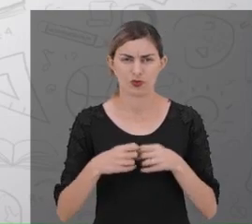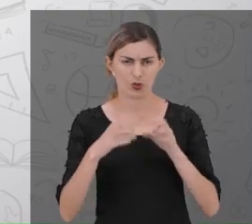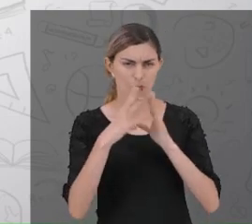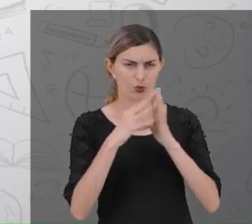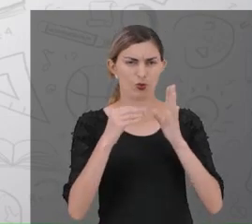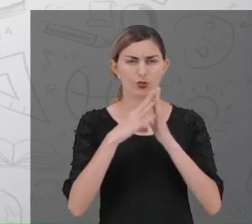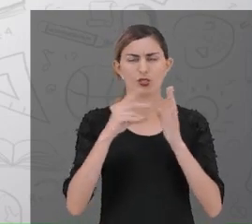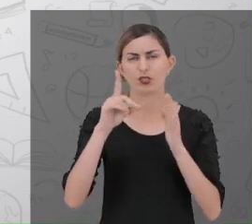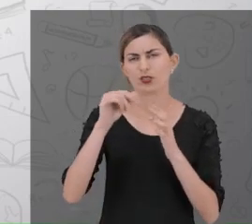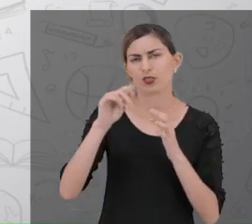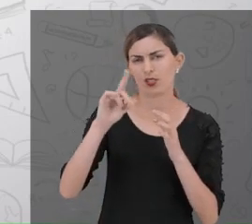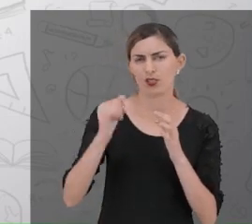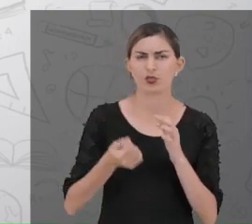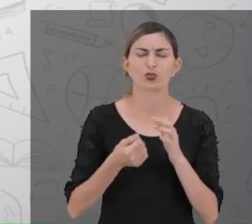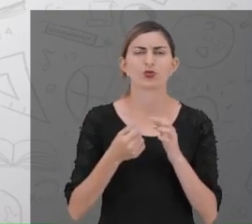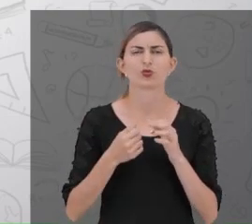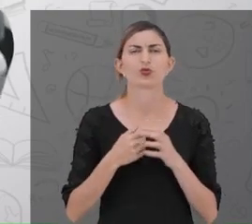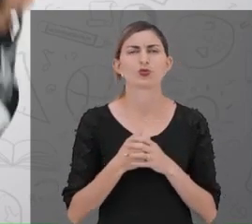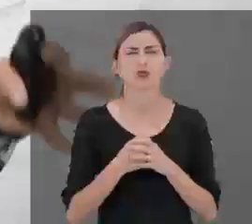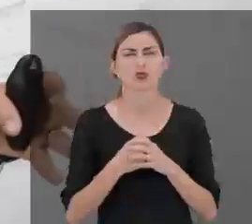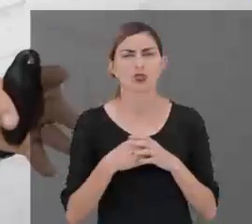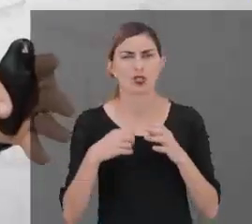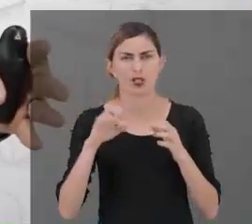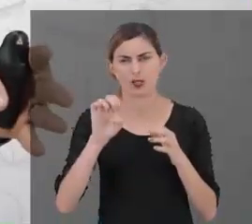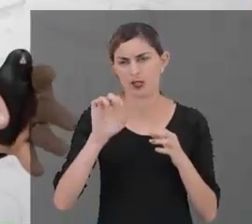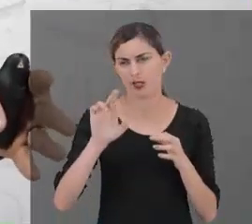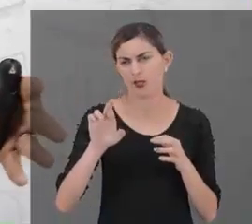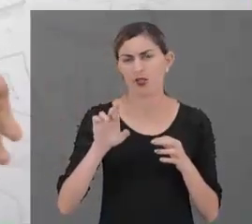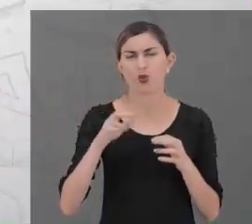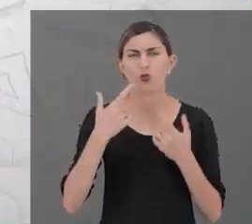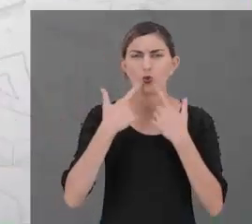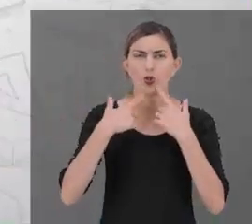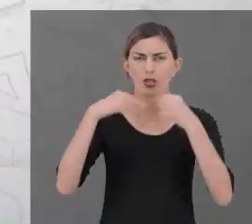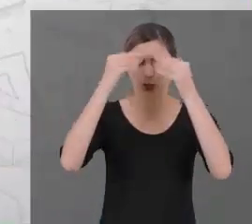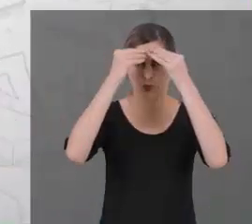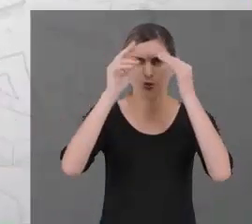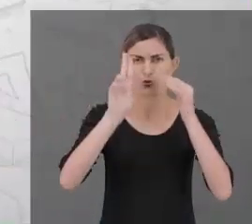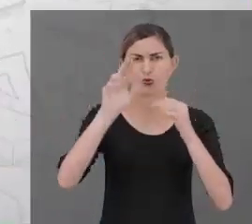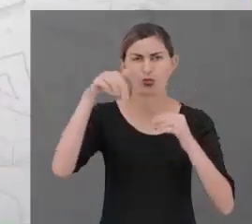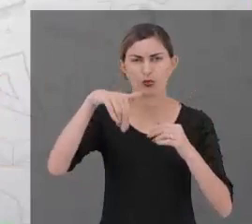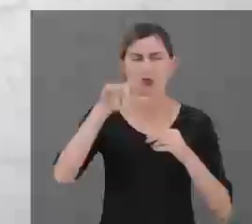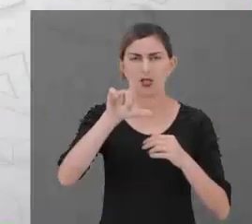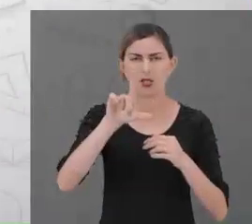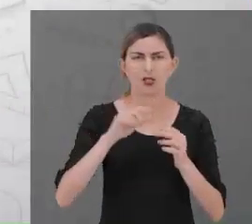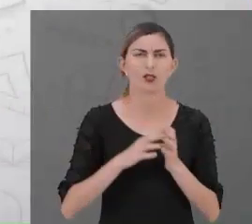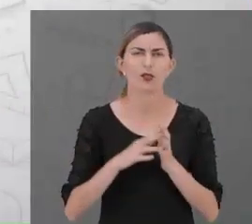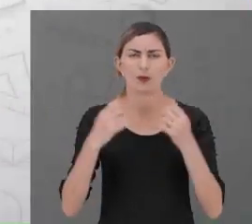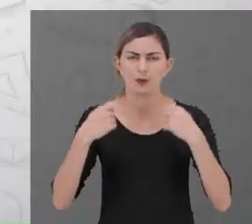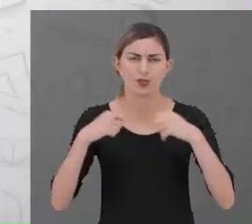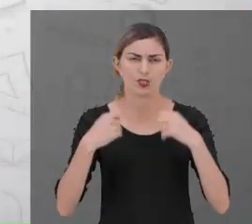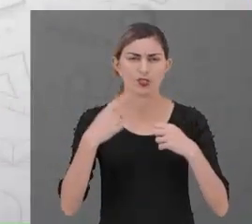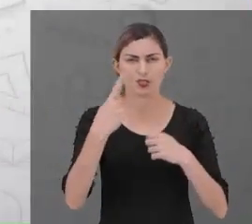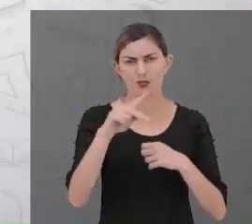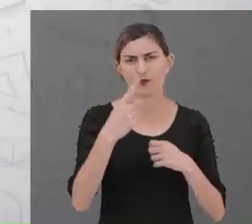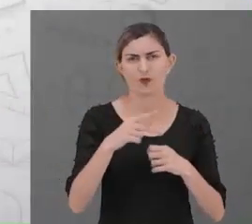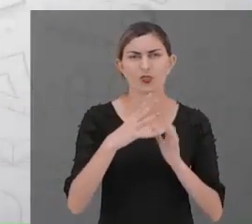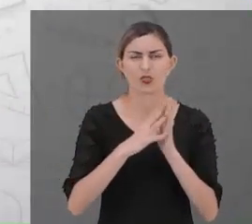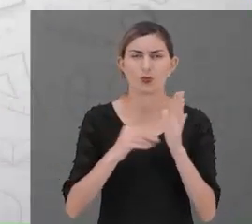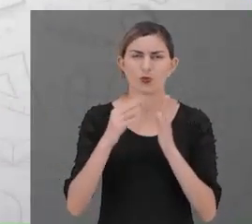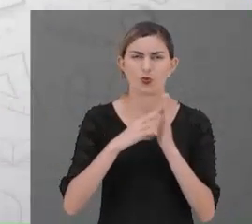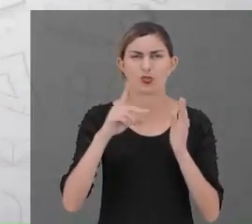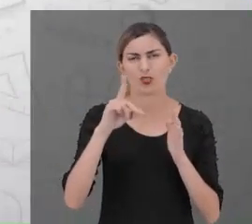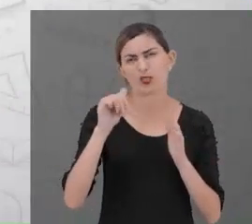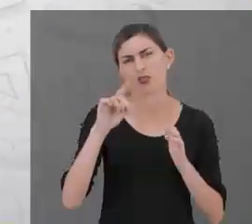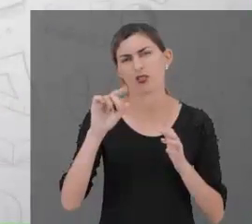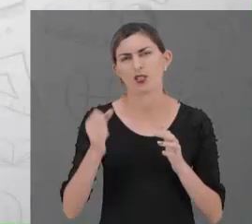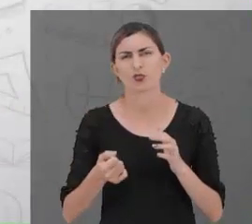Ao definir um modelo de dados, ou no modelo ER, ou na linguagem UML, é preciso que você